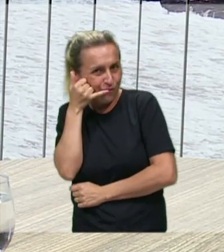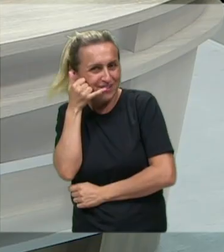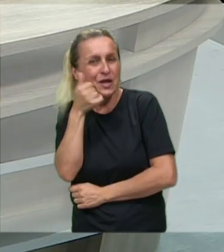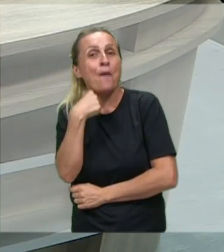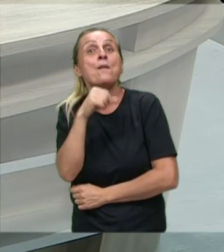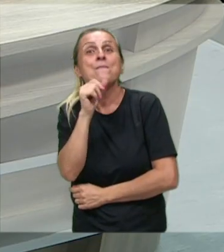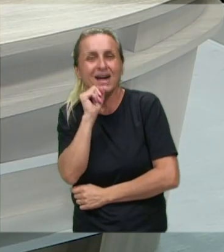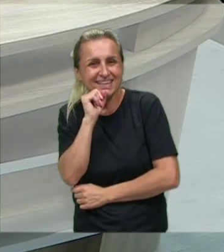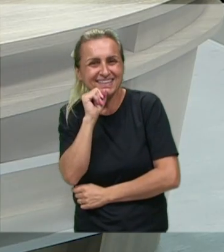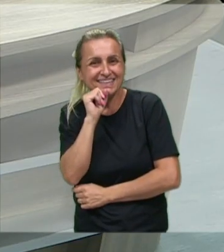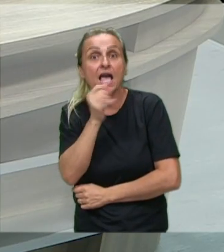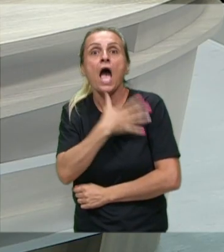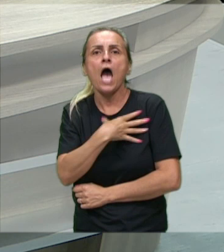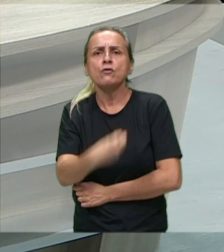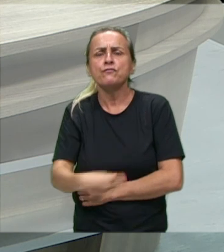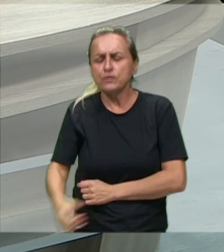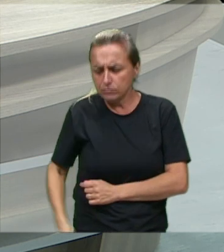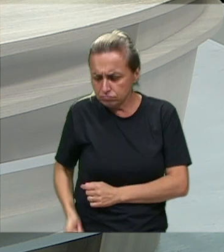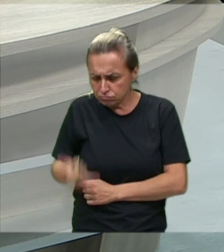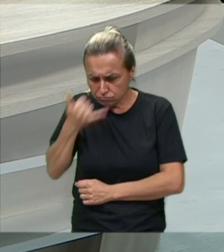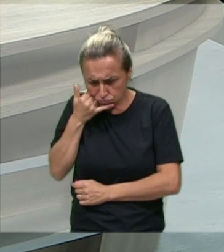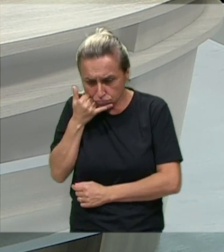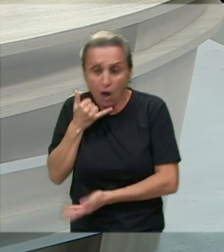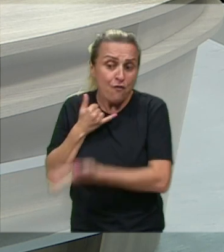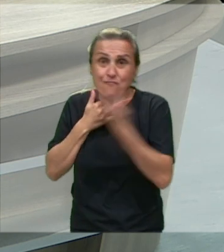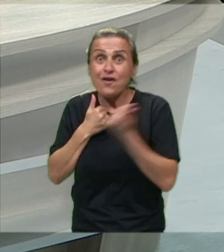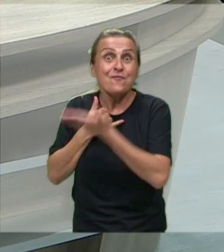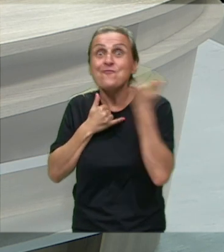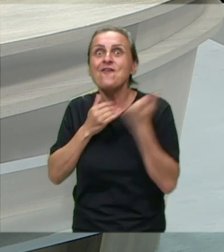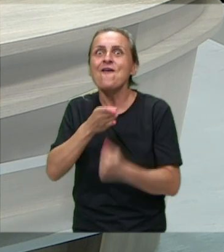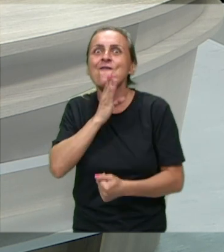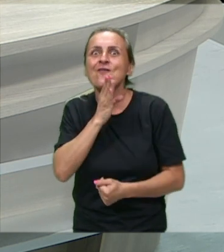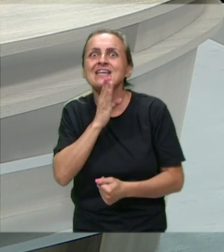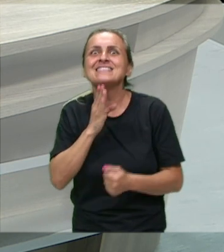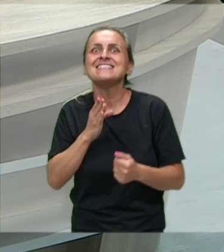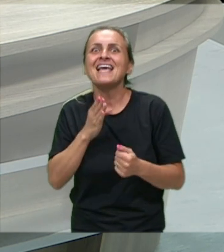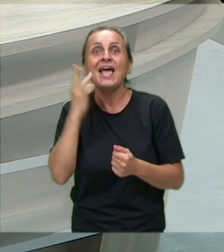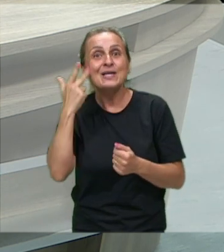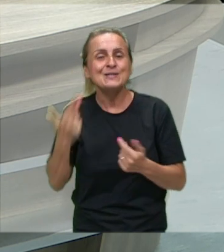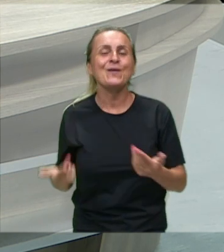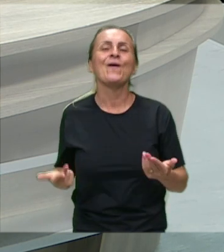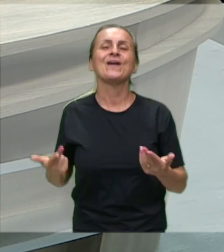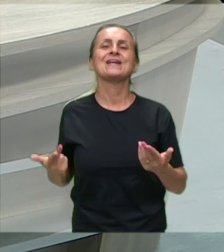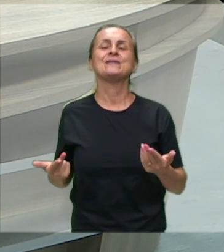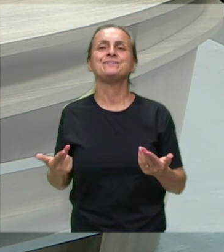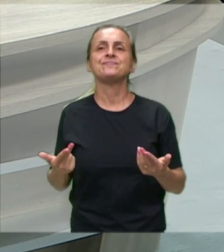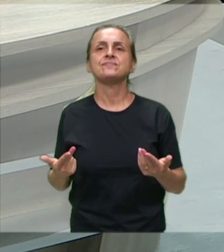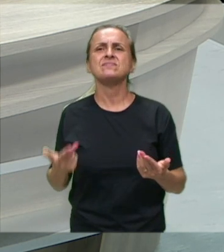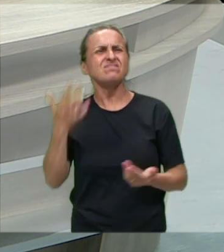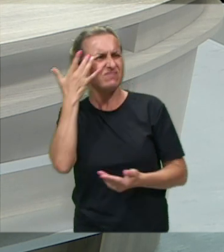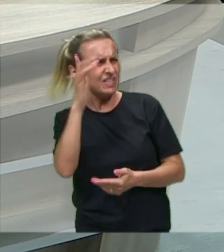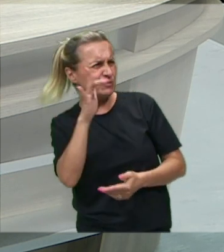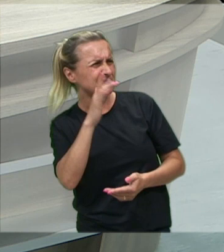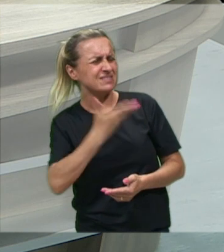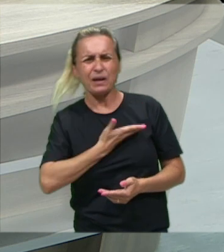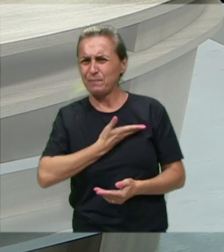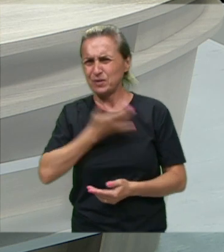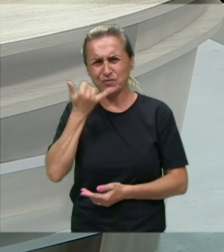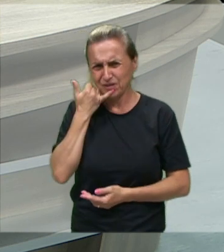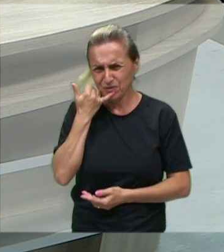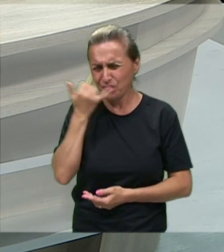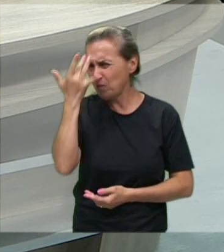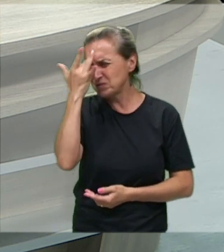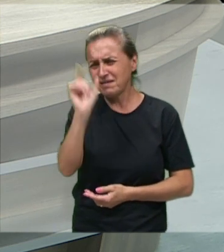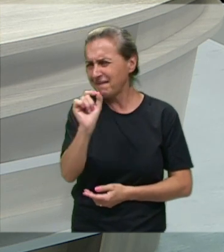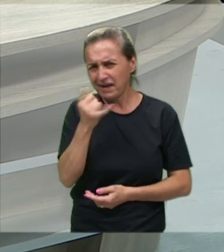eles começaram a contar, ele começou a contar a história do barco para o amiguinho que ligou, não sei se era amiguinho ou primo dele mesmo. Então a